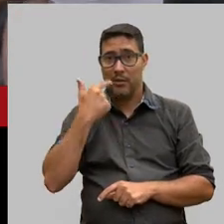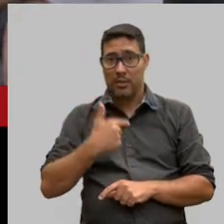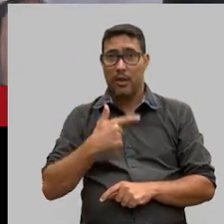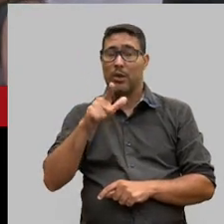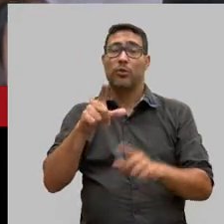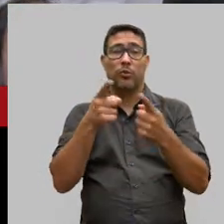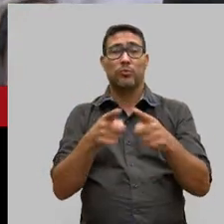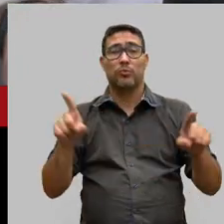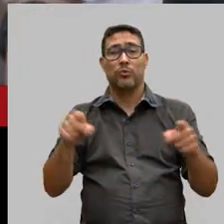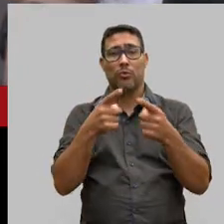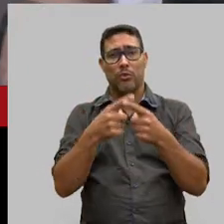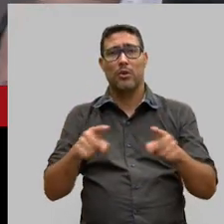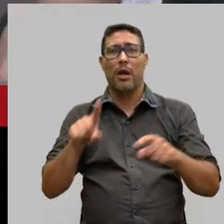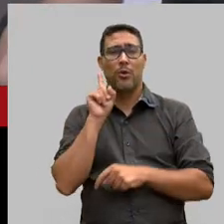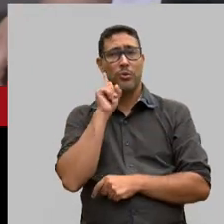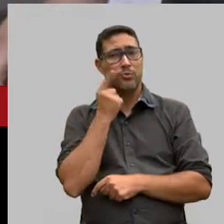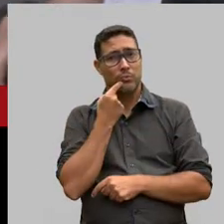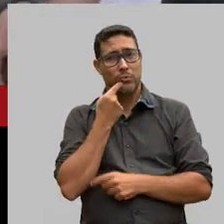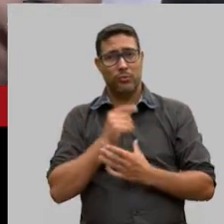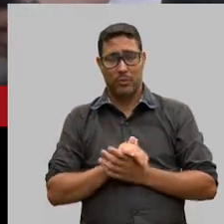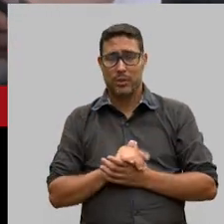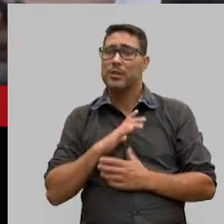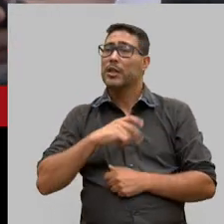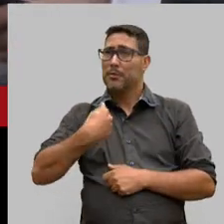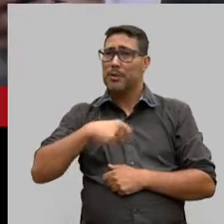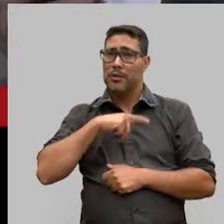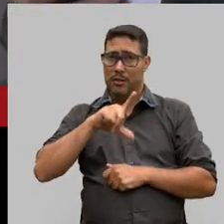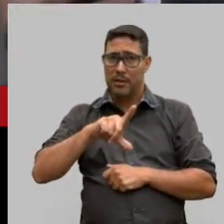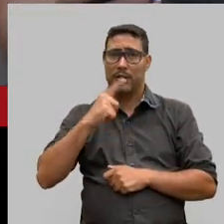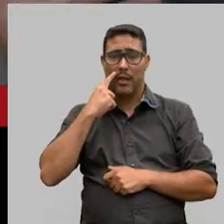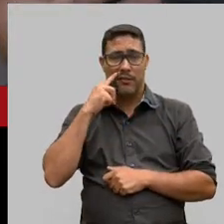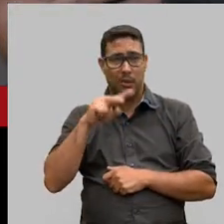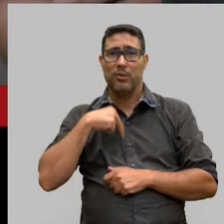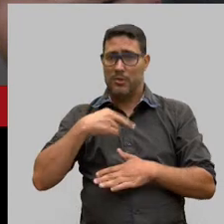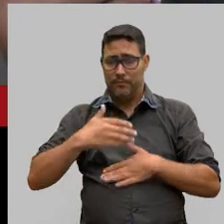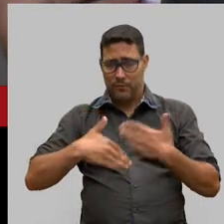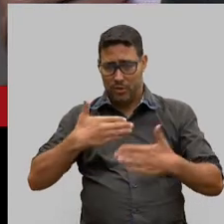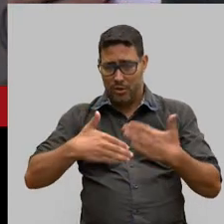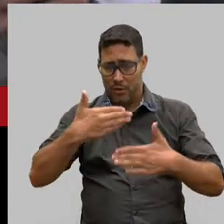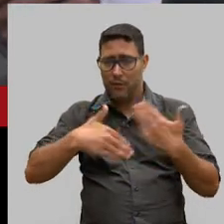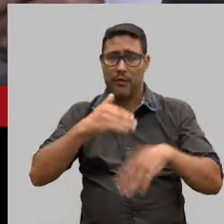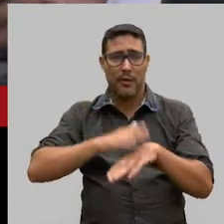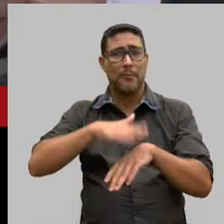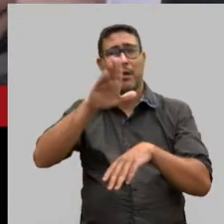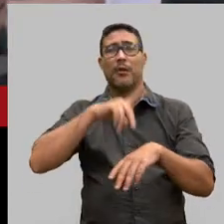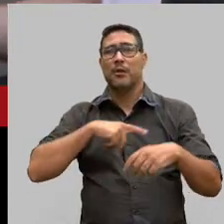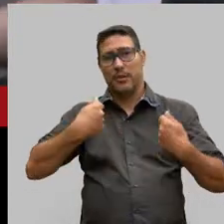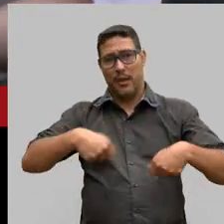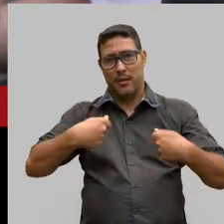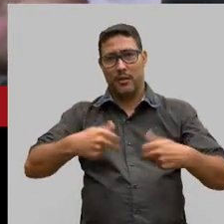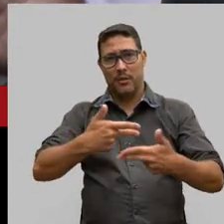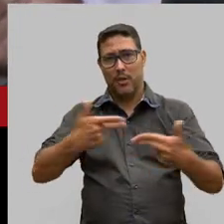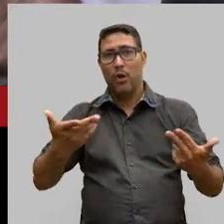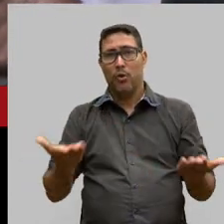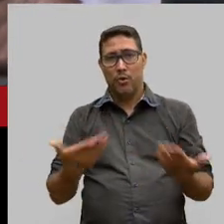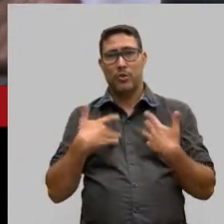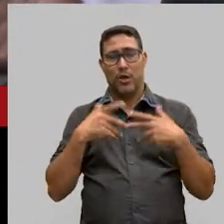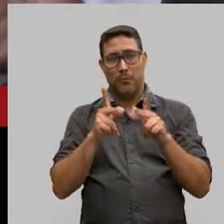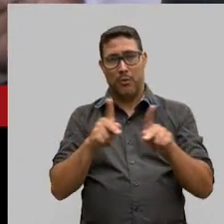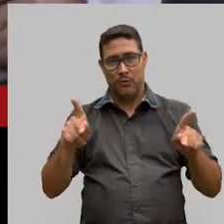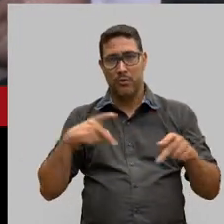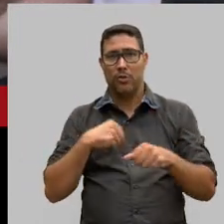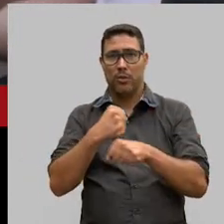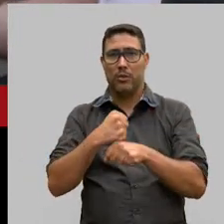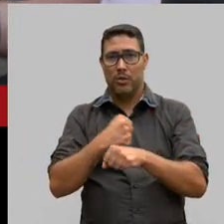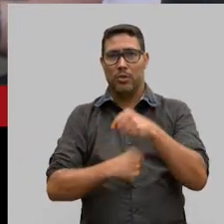gente tem que ter essa visão de desenvolver mais todas as necessidades hoje como professor ano passado